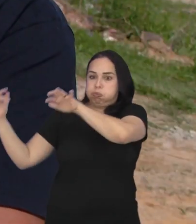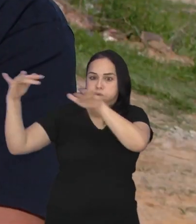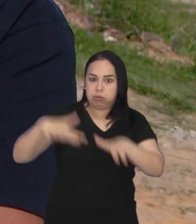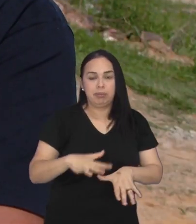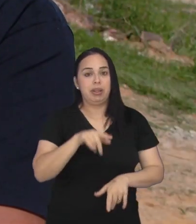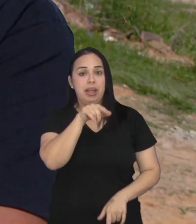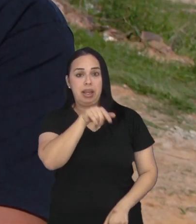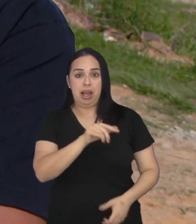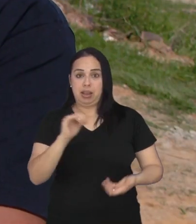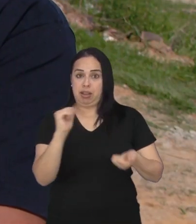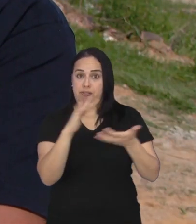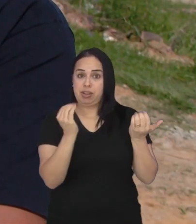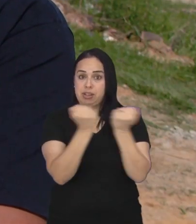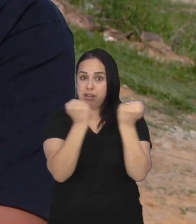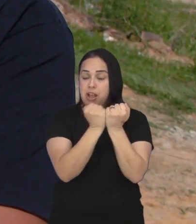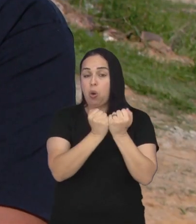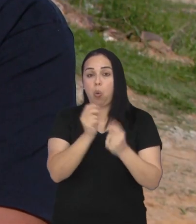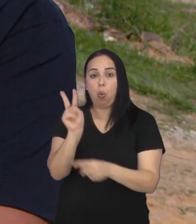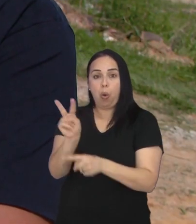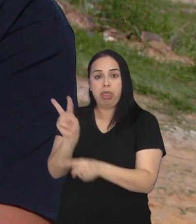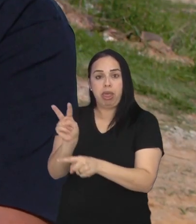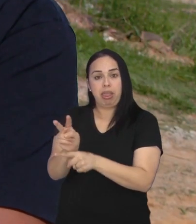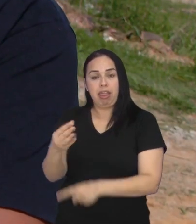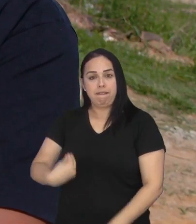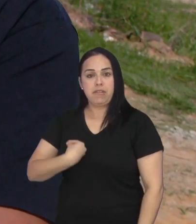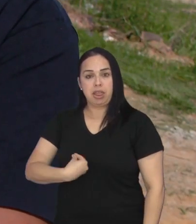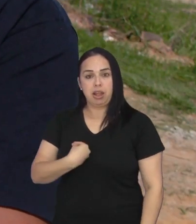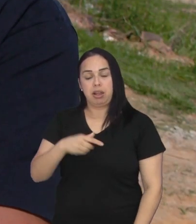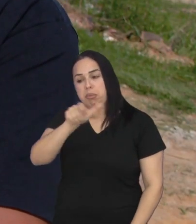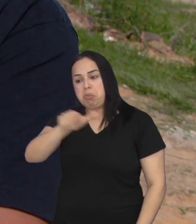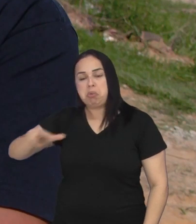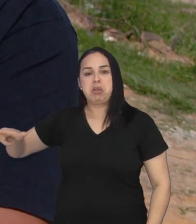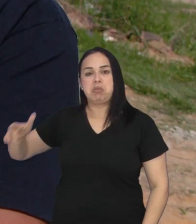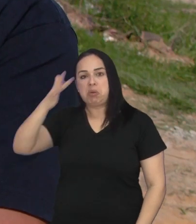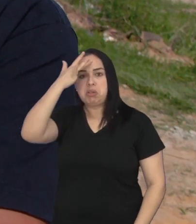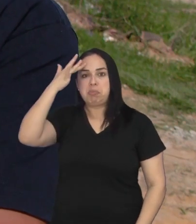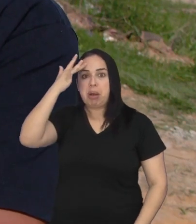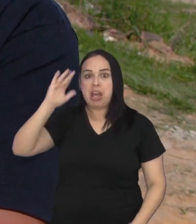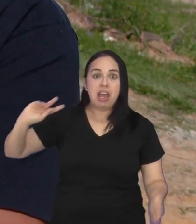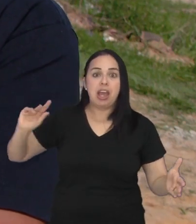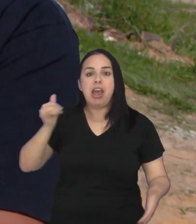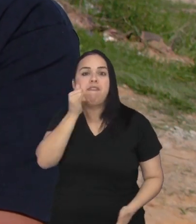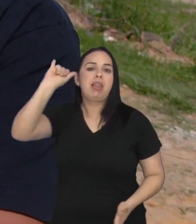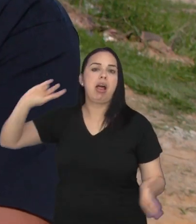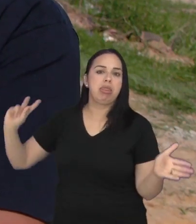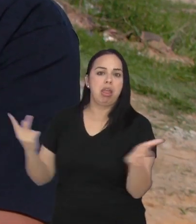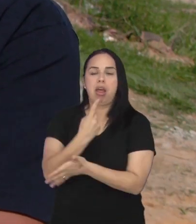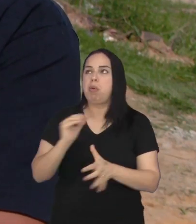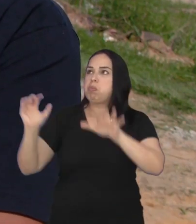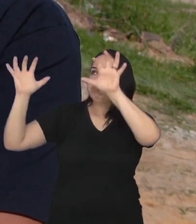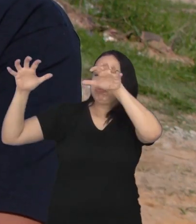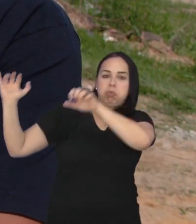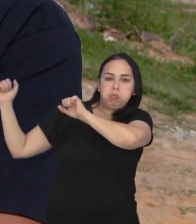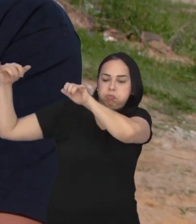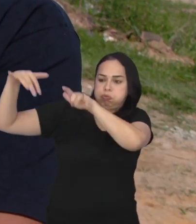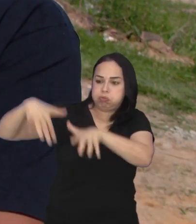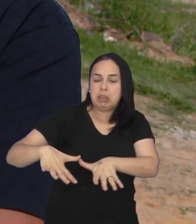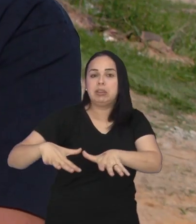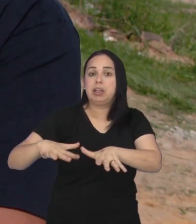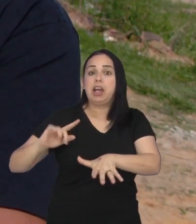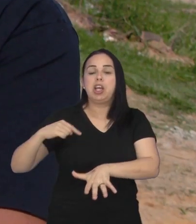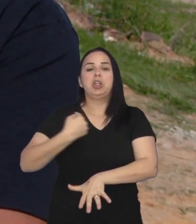e cyberbullying no Código Penal brasileiro. Com isso, eles passaram a ser crimes com penas previstas que variam de multa à